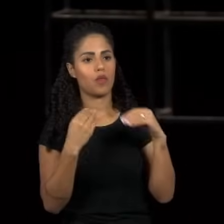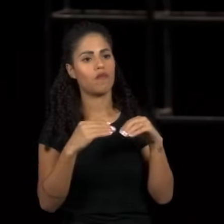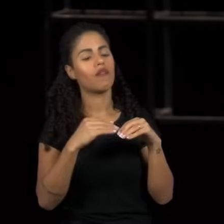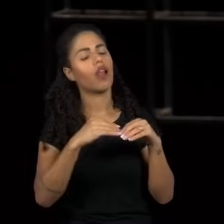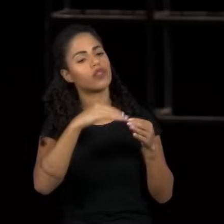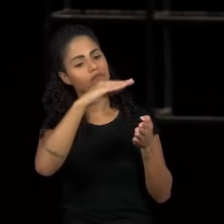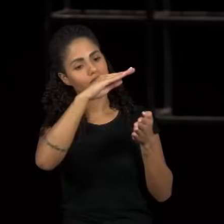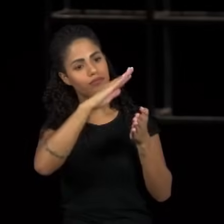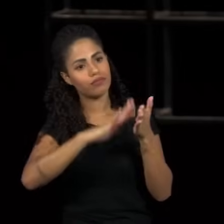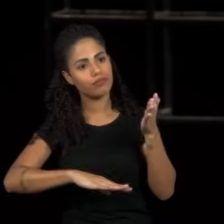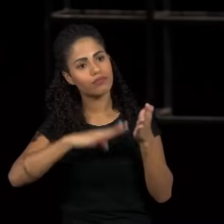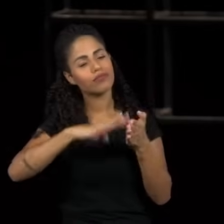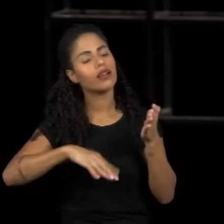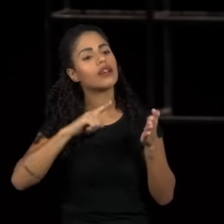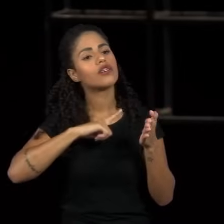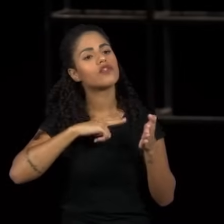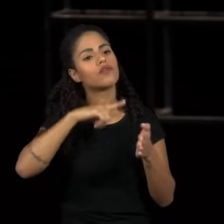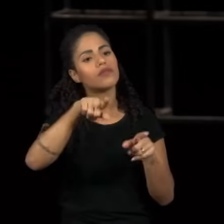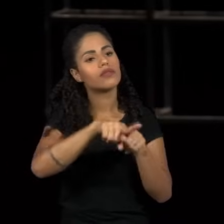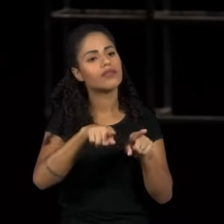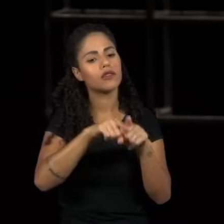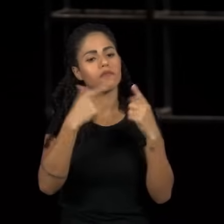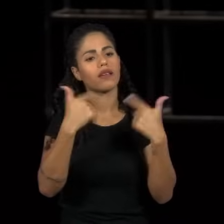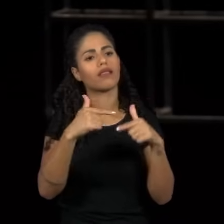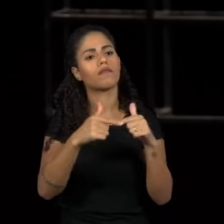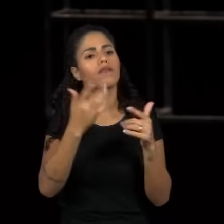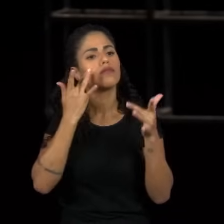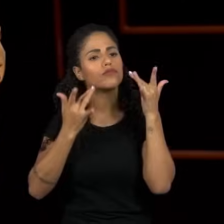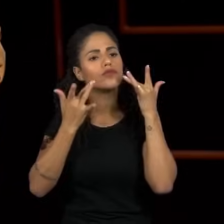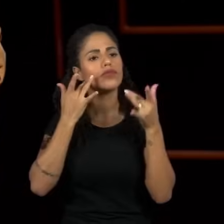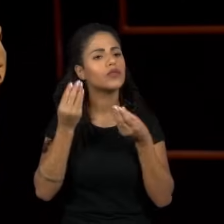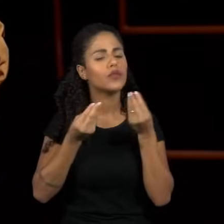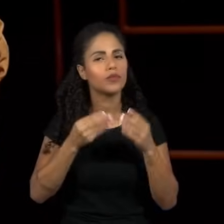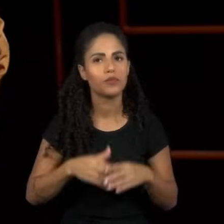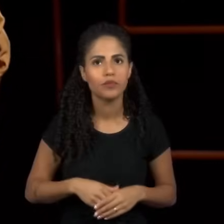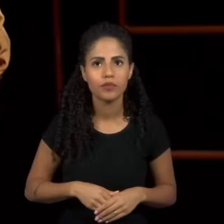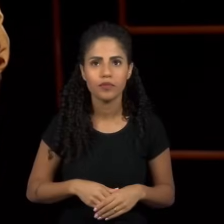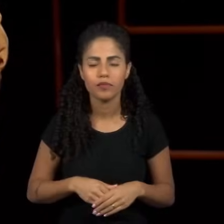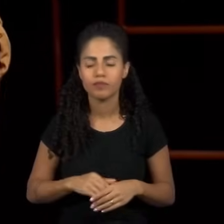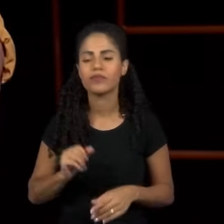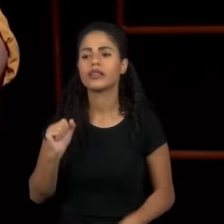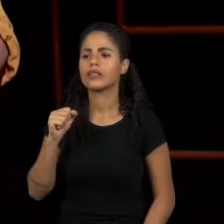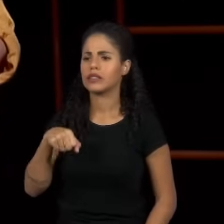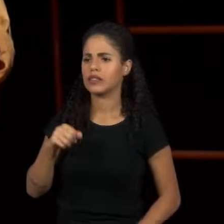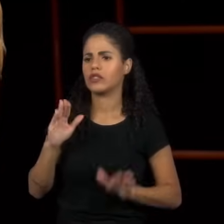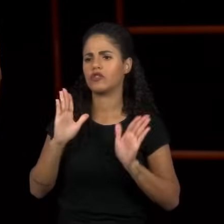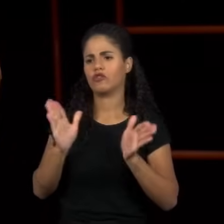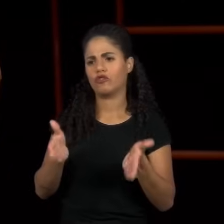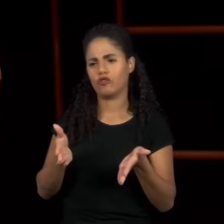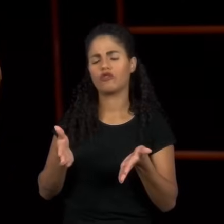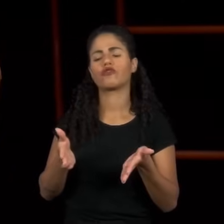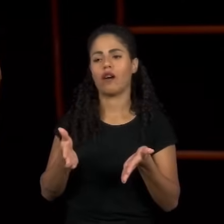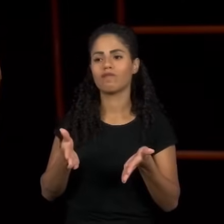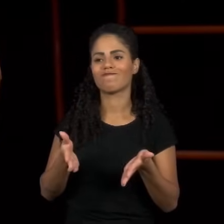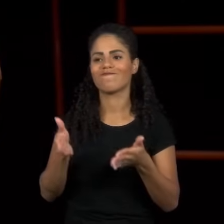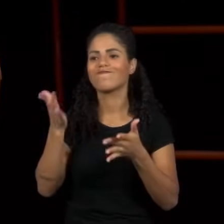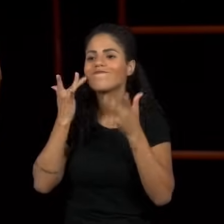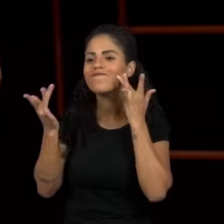né? Além de já vários trabalhos no teatro. Sim, eu estava já fazendo teatro